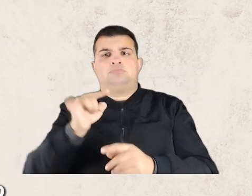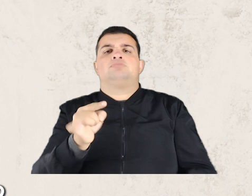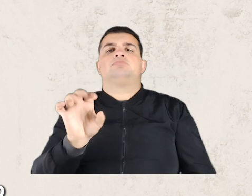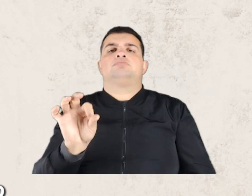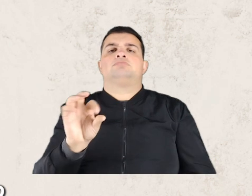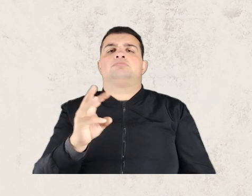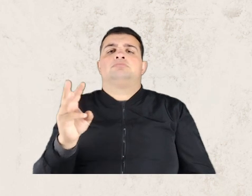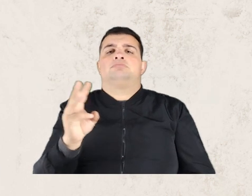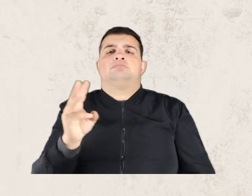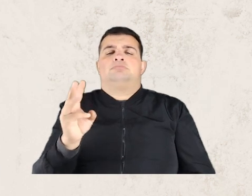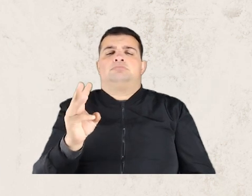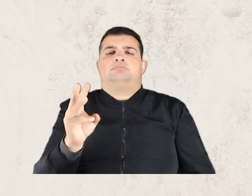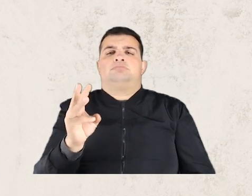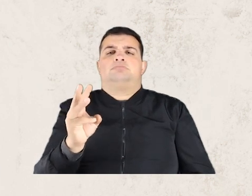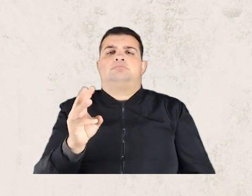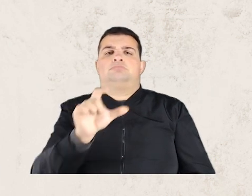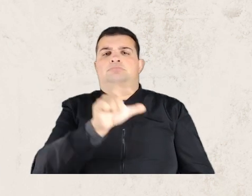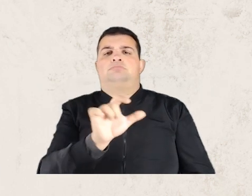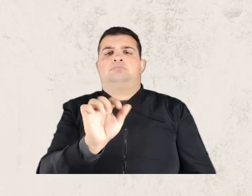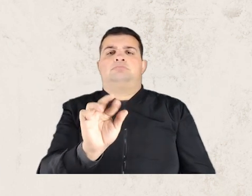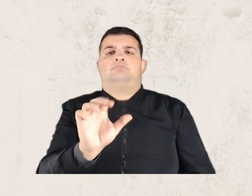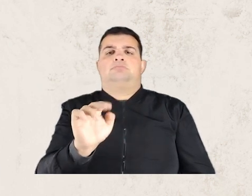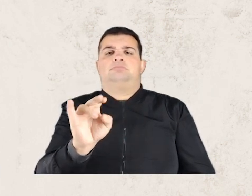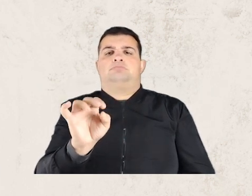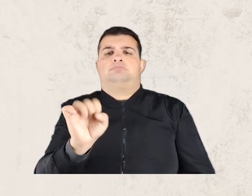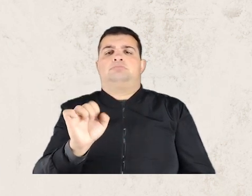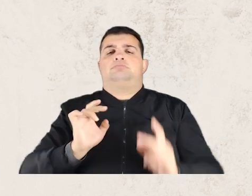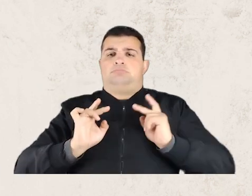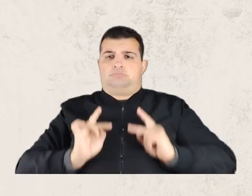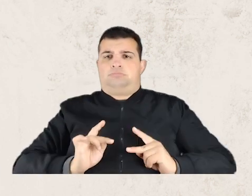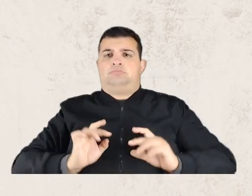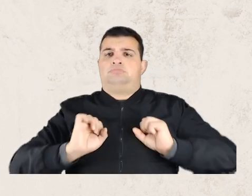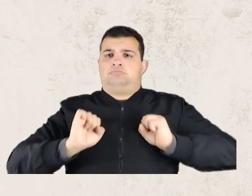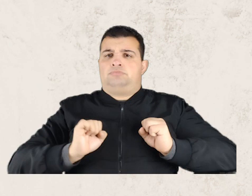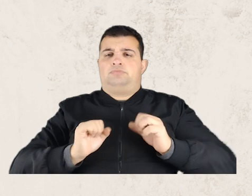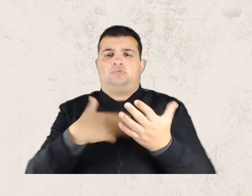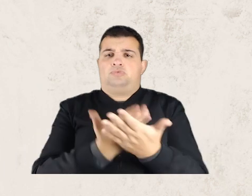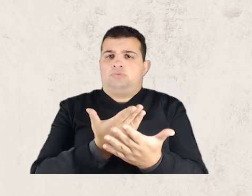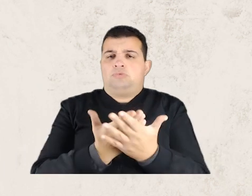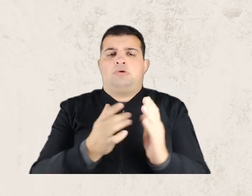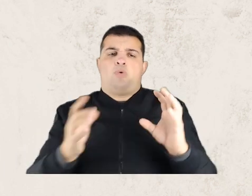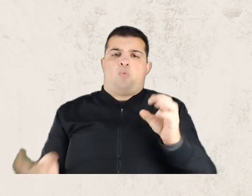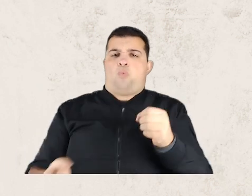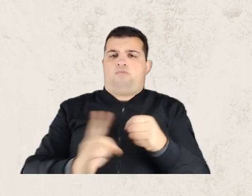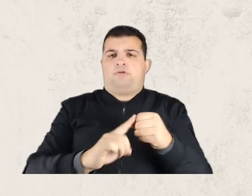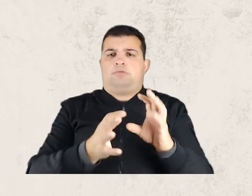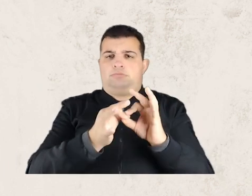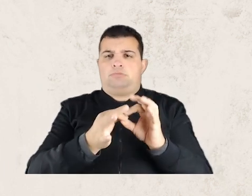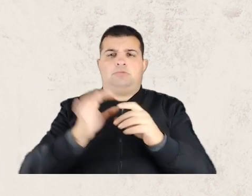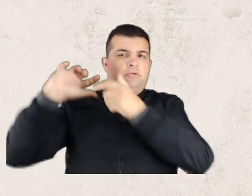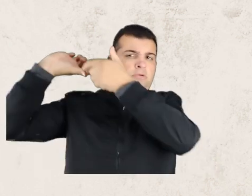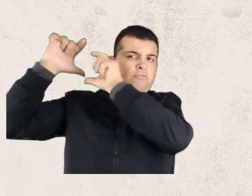golpe de 29. O primeiro curso de psicologia social na Escola Livre de Sociologia e Política em São Paulo é